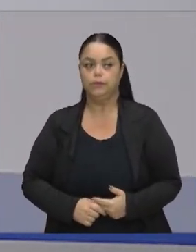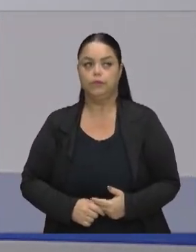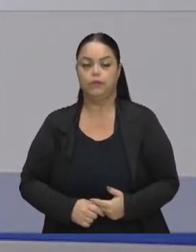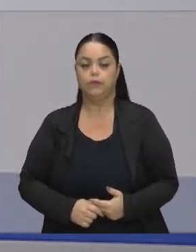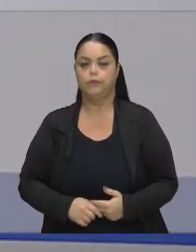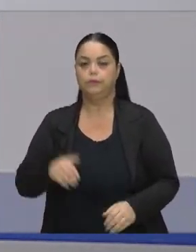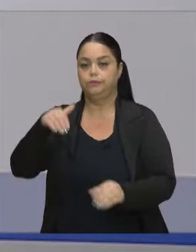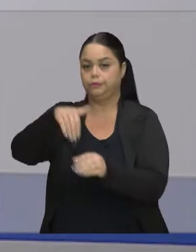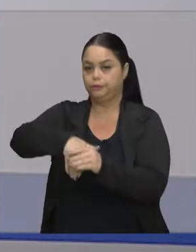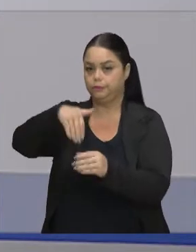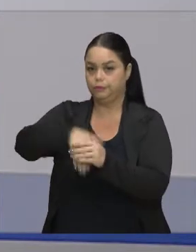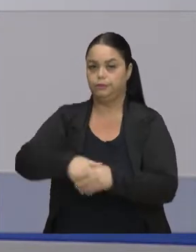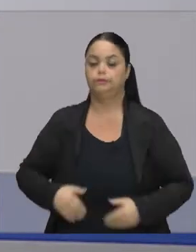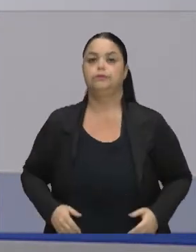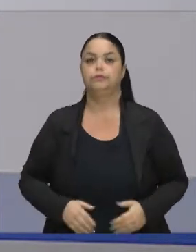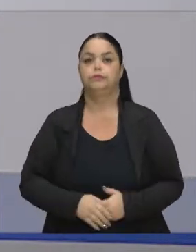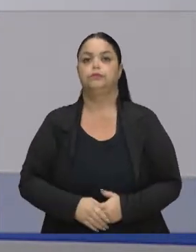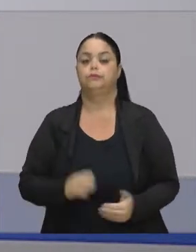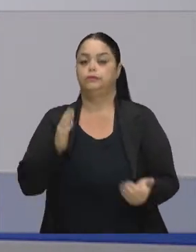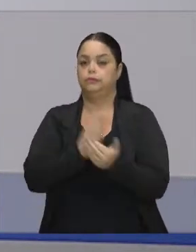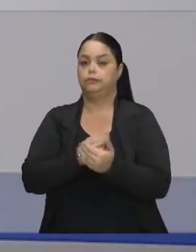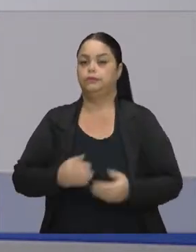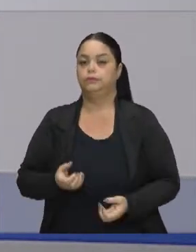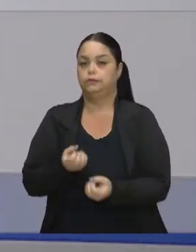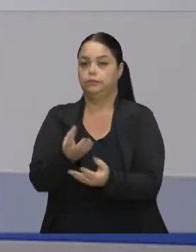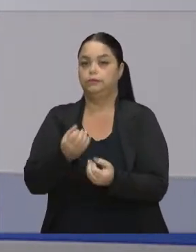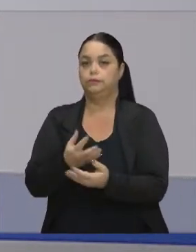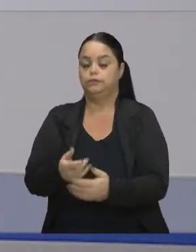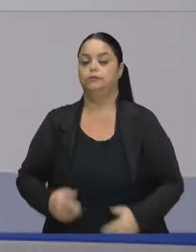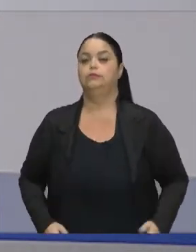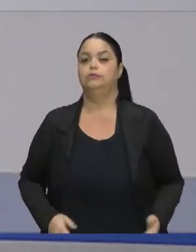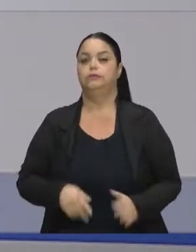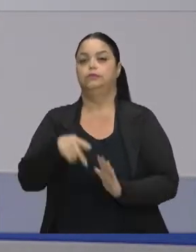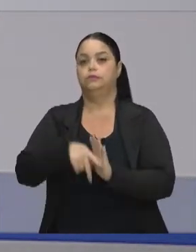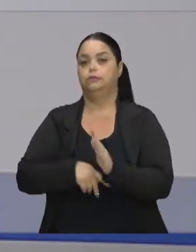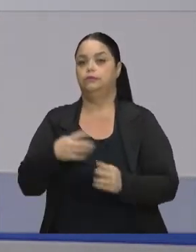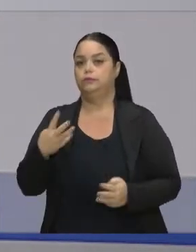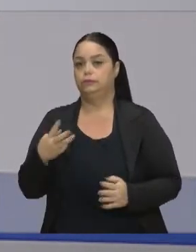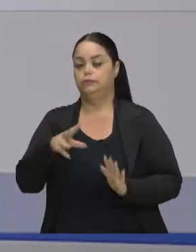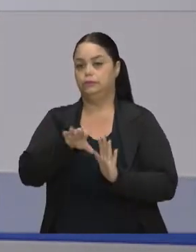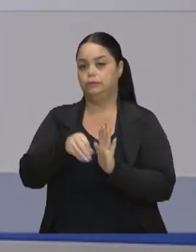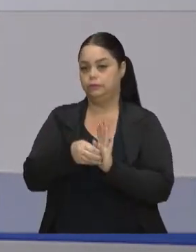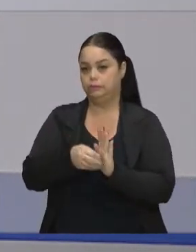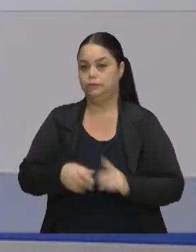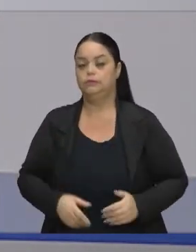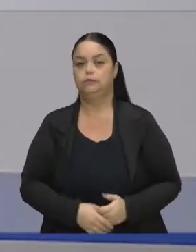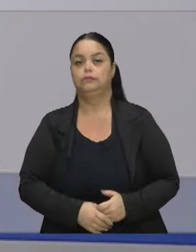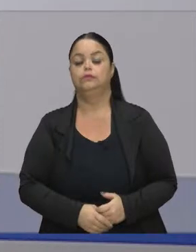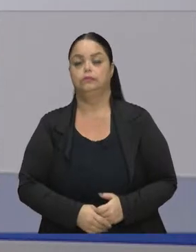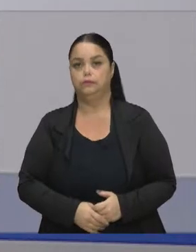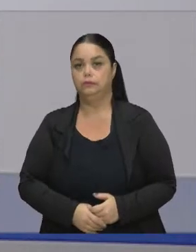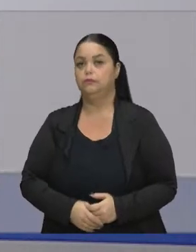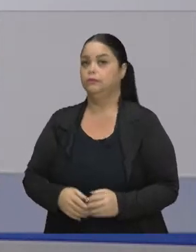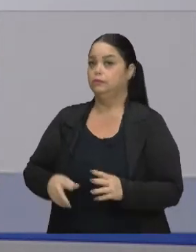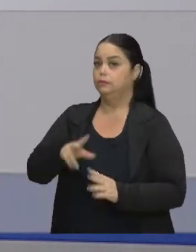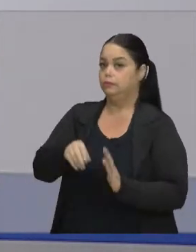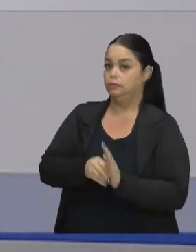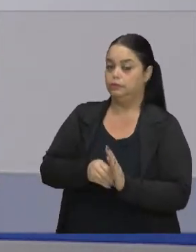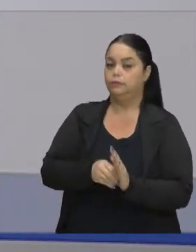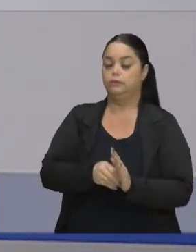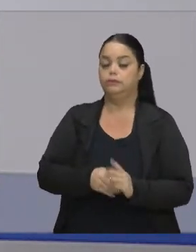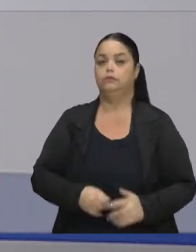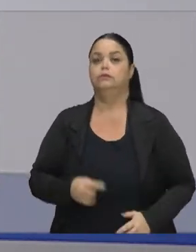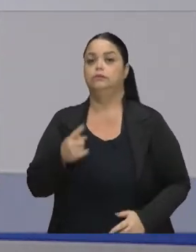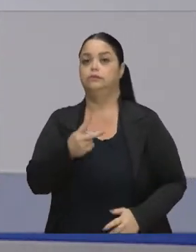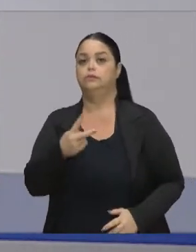Em votação, o processo. Informe os senhores vereadores que o processo possui 3 emendas, sendo as emendas 1